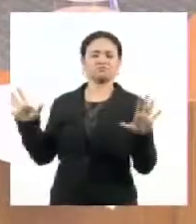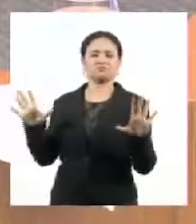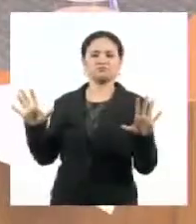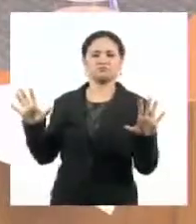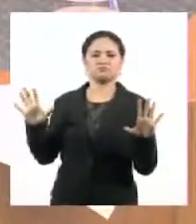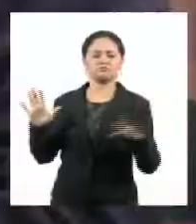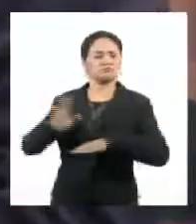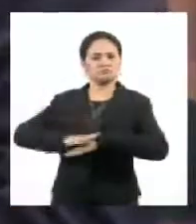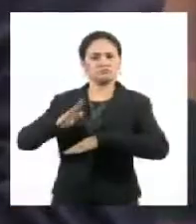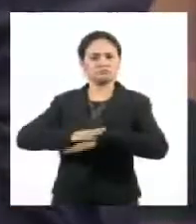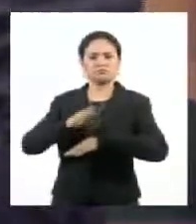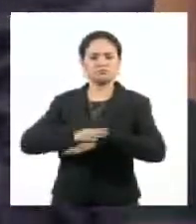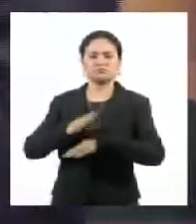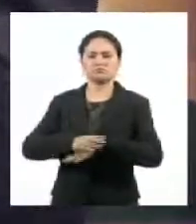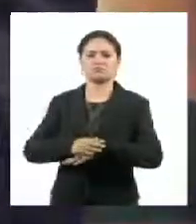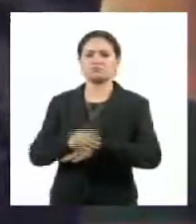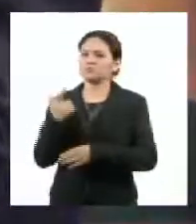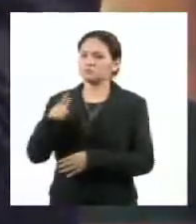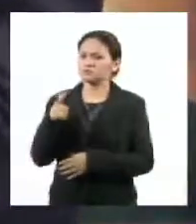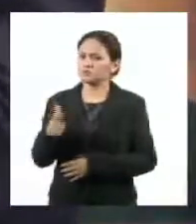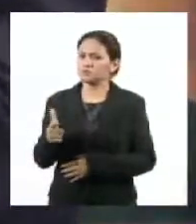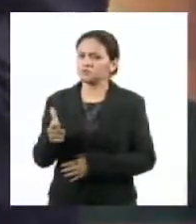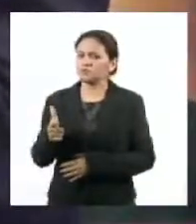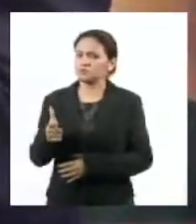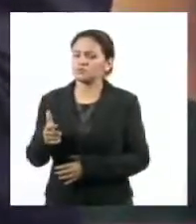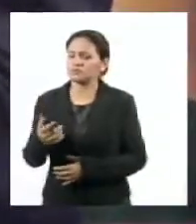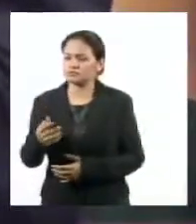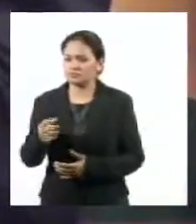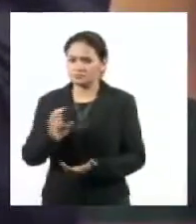partidário e sem me aproximar